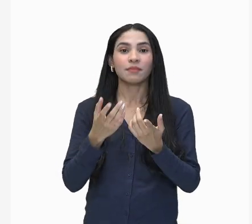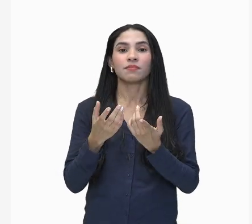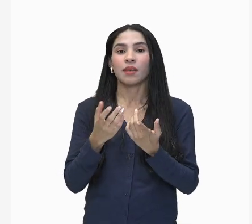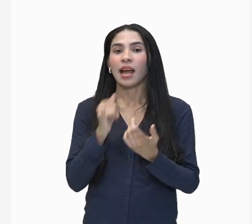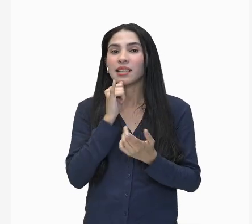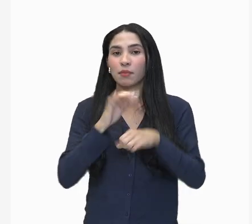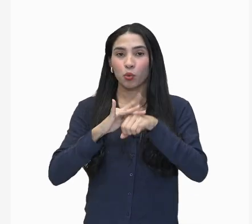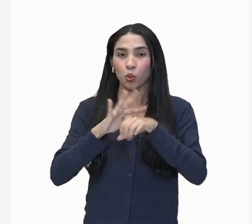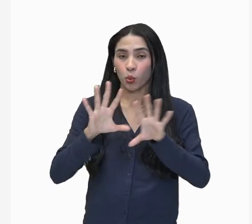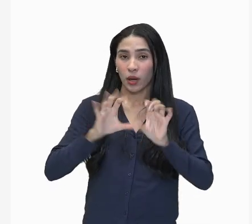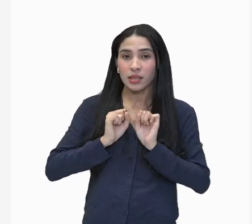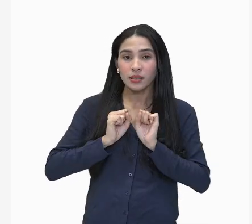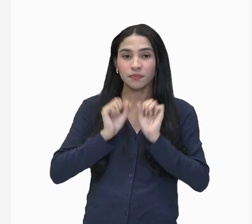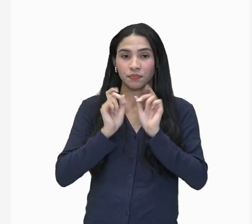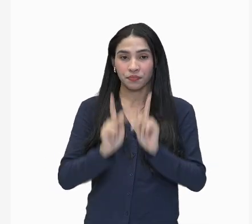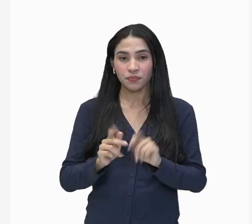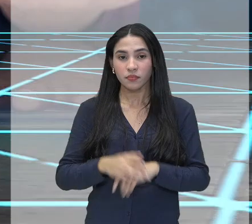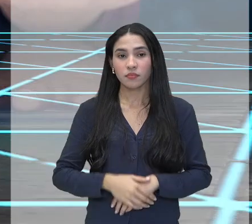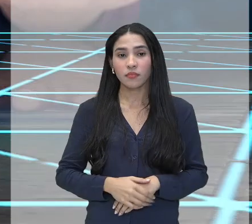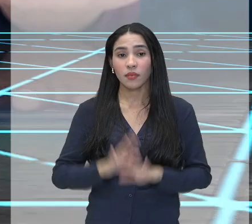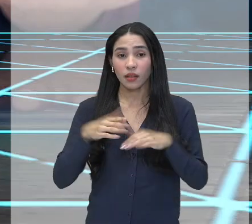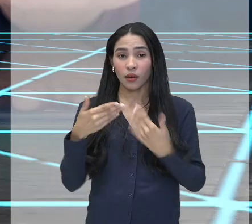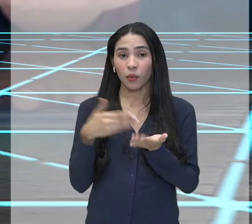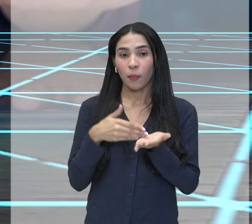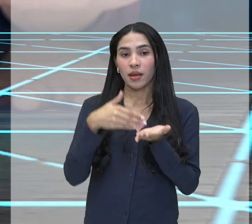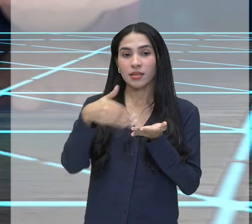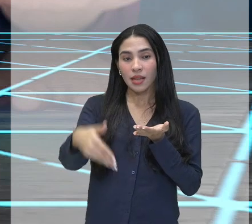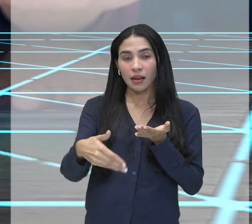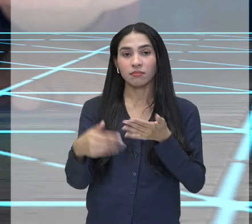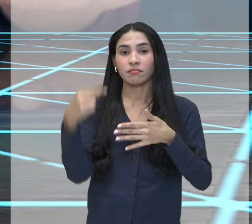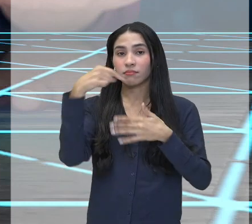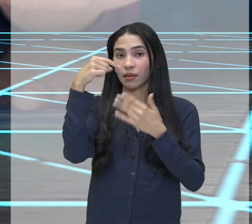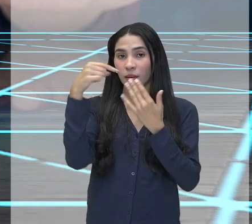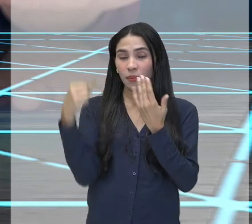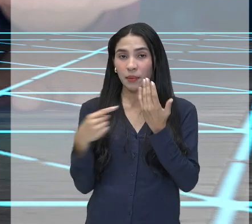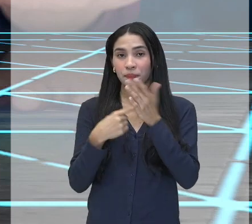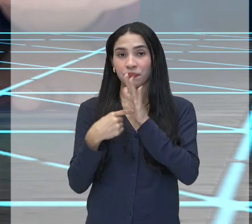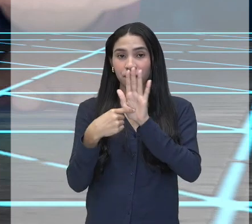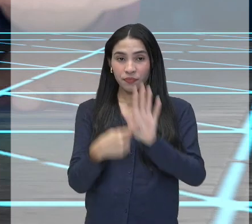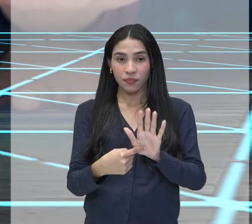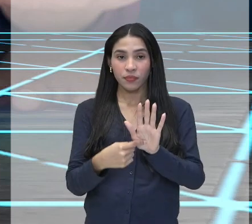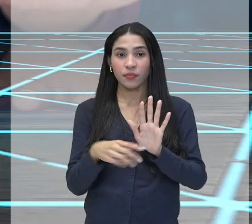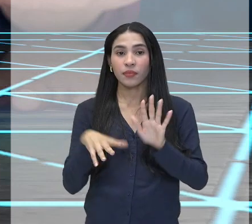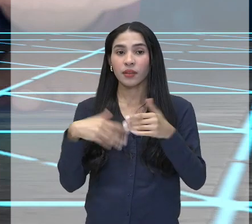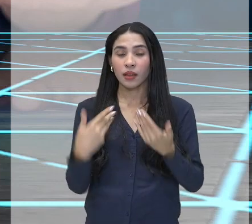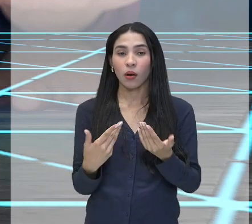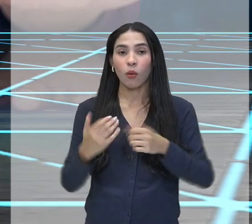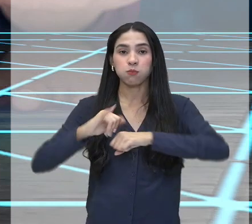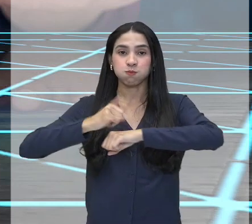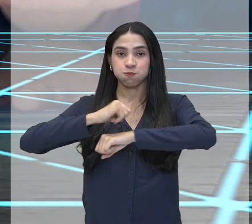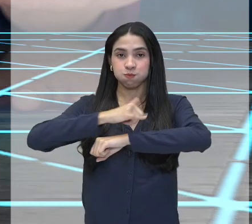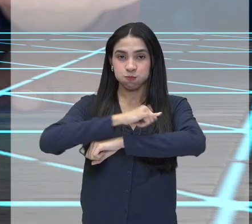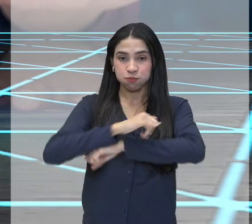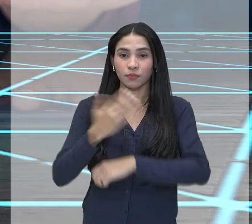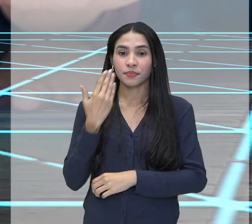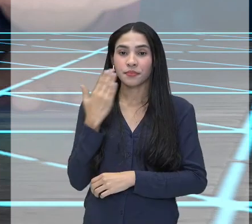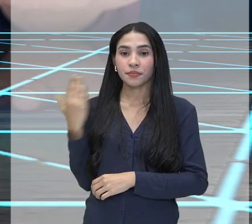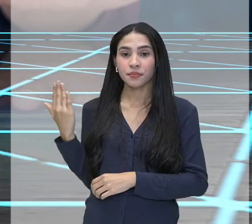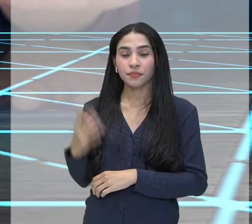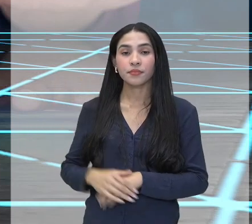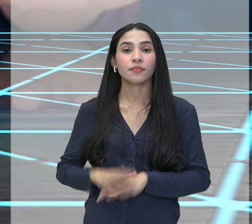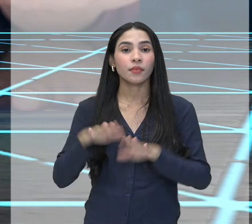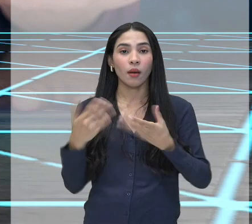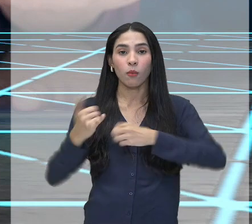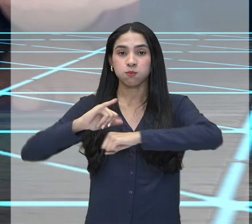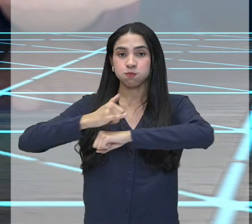dessas doenças, ok? E para começar a elencar essas doenças, eu começo falando sobre a obesidade. A obesidade é essa